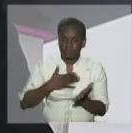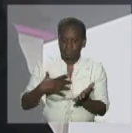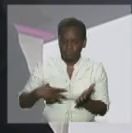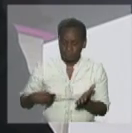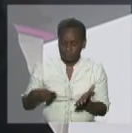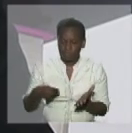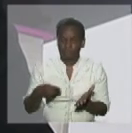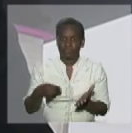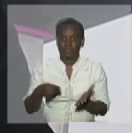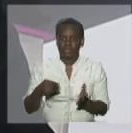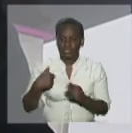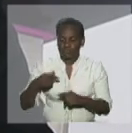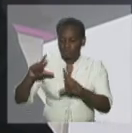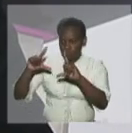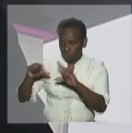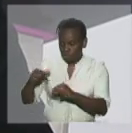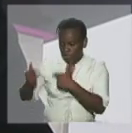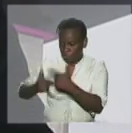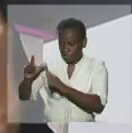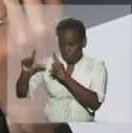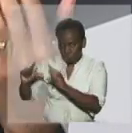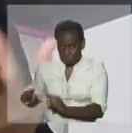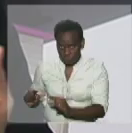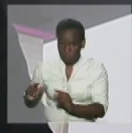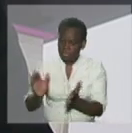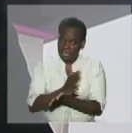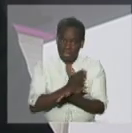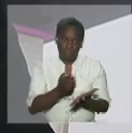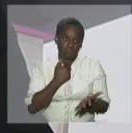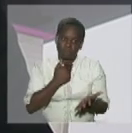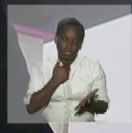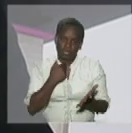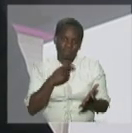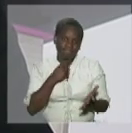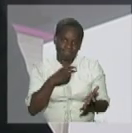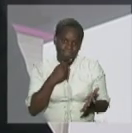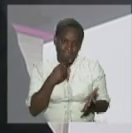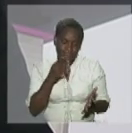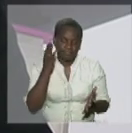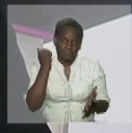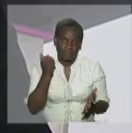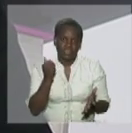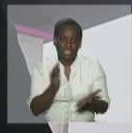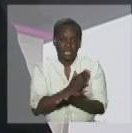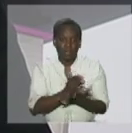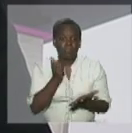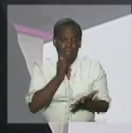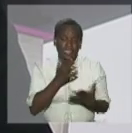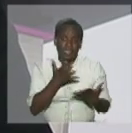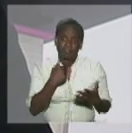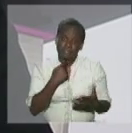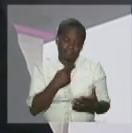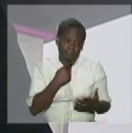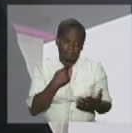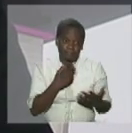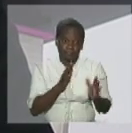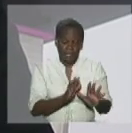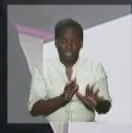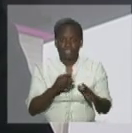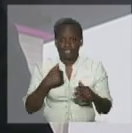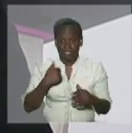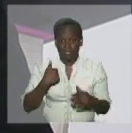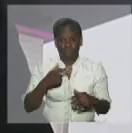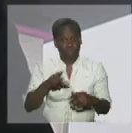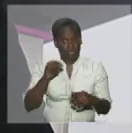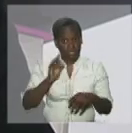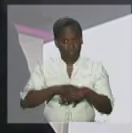do meu filho, diminuir um pouco o ritmo. Eu sei que nem todo mundo pode fazer isso, né? Tem mães que gostariam de fazer, mas não podem. Mas